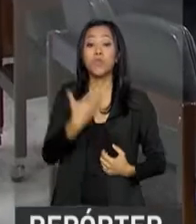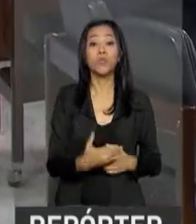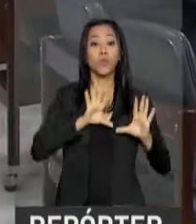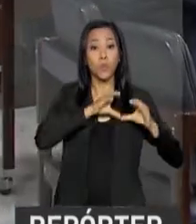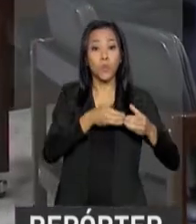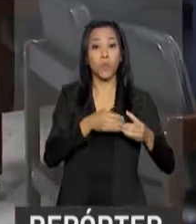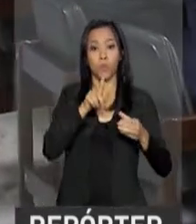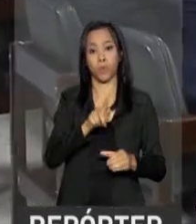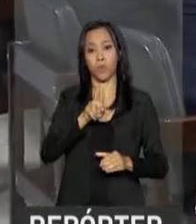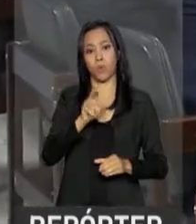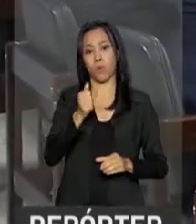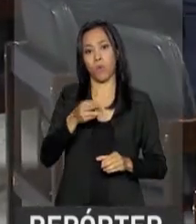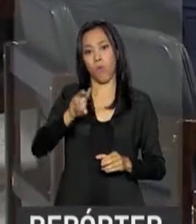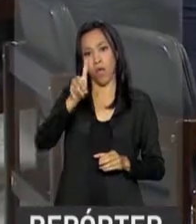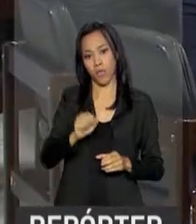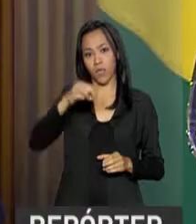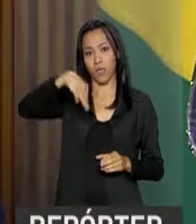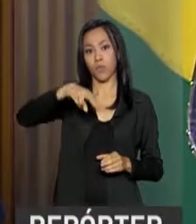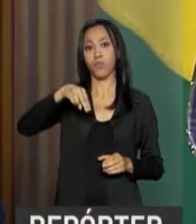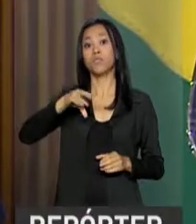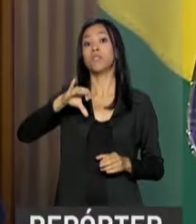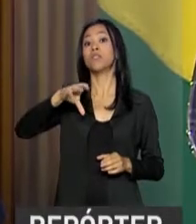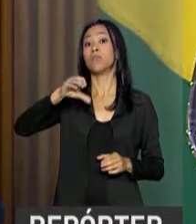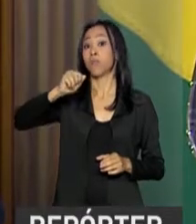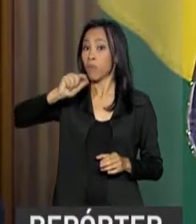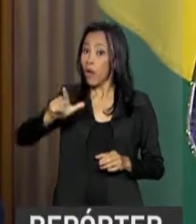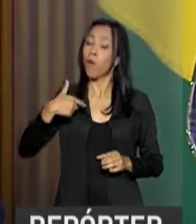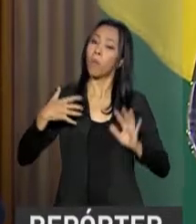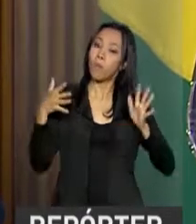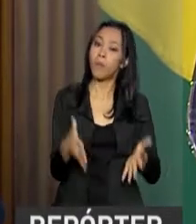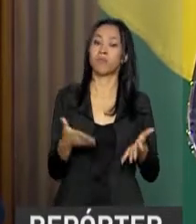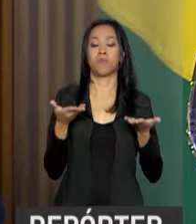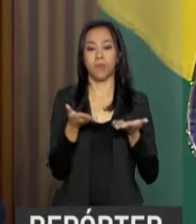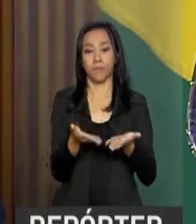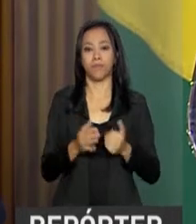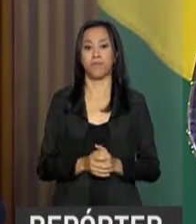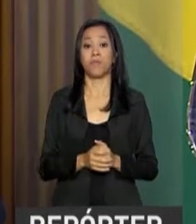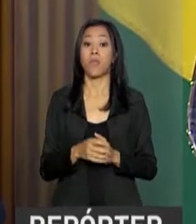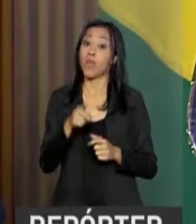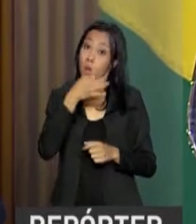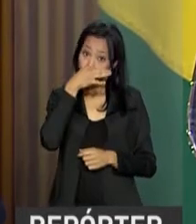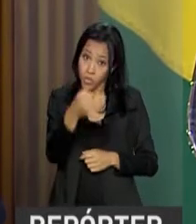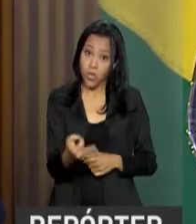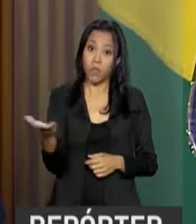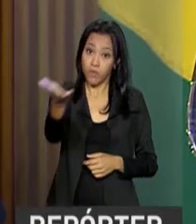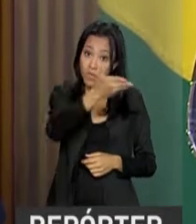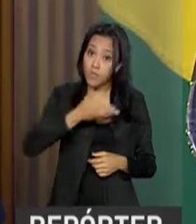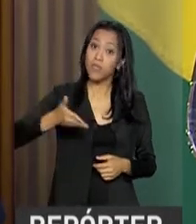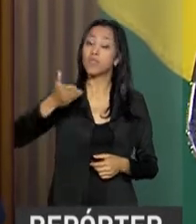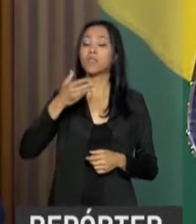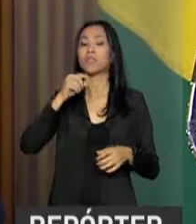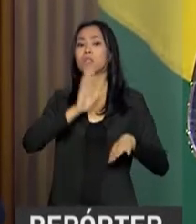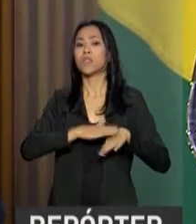mais envolvidos na prevenção de crimes eu acho que nós precisamos dar se lhe permite em sua gestão uma função mais